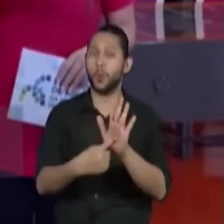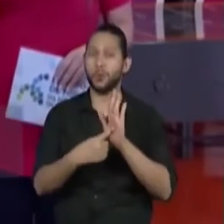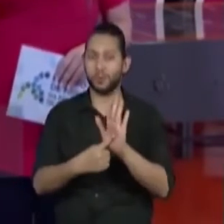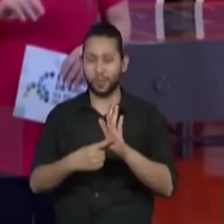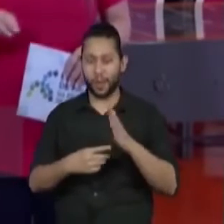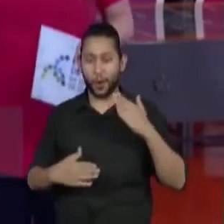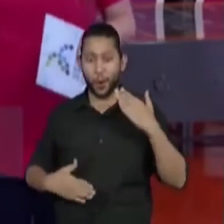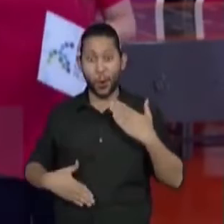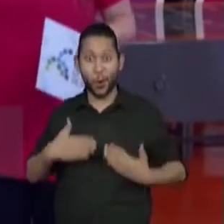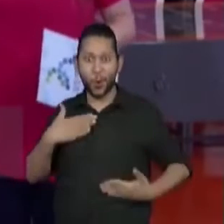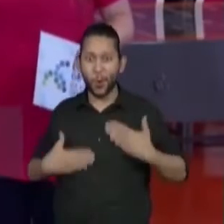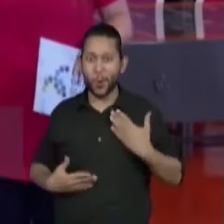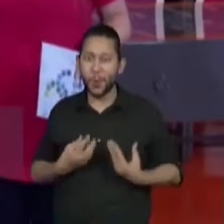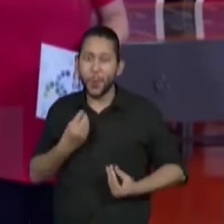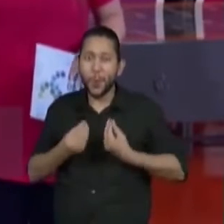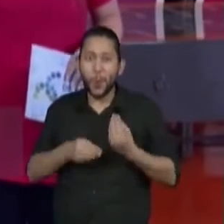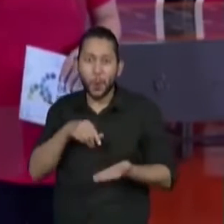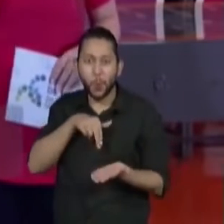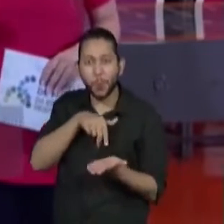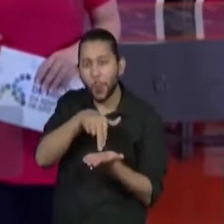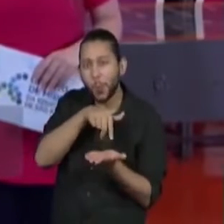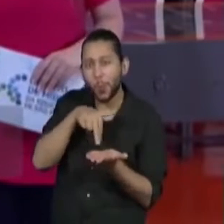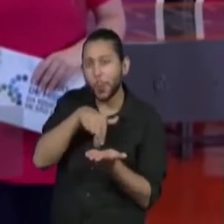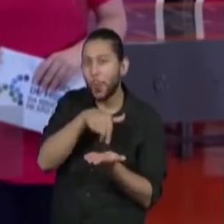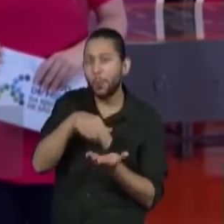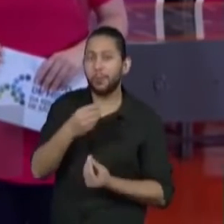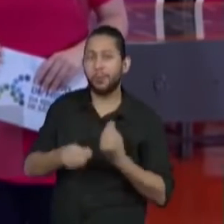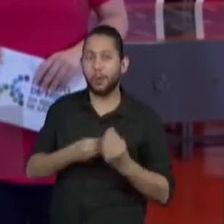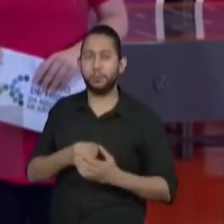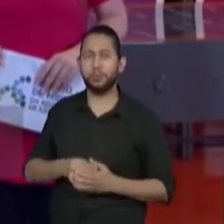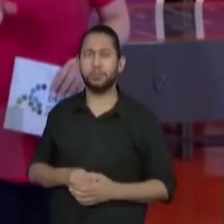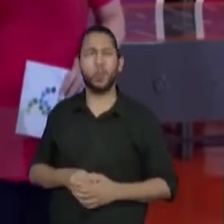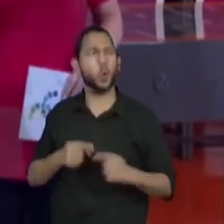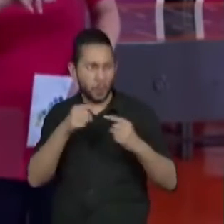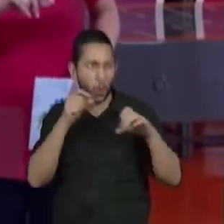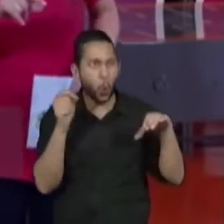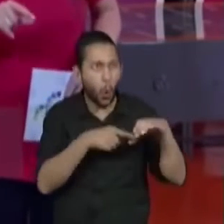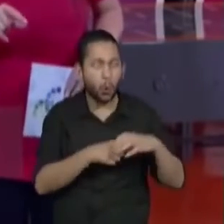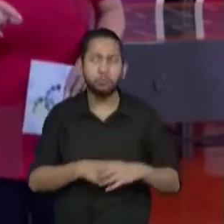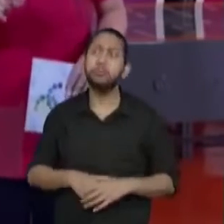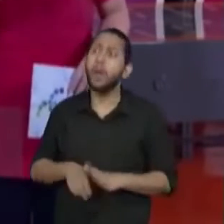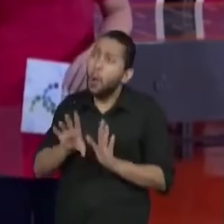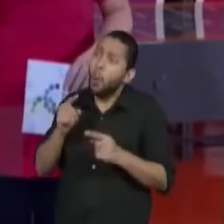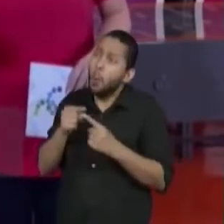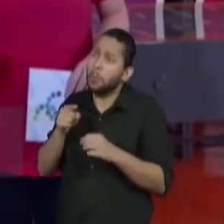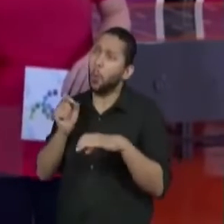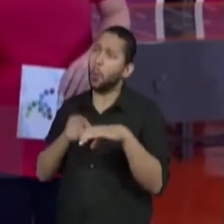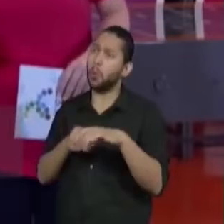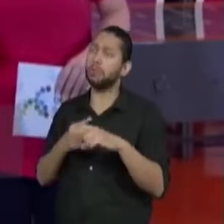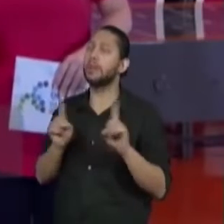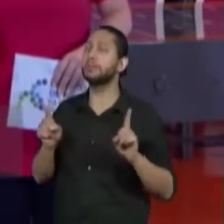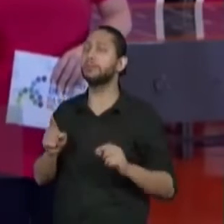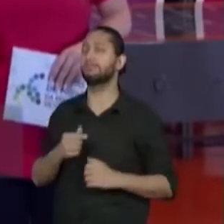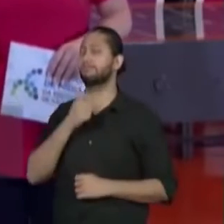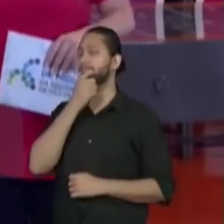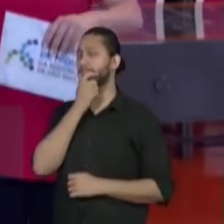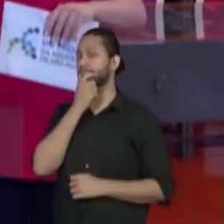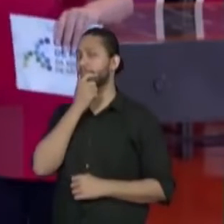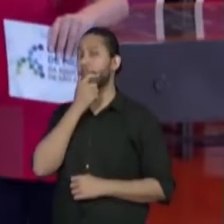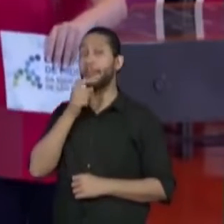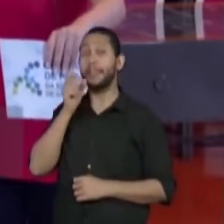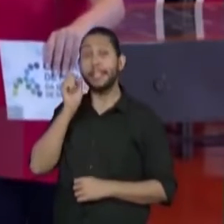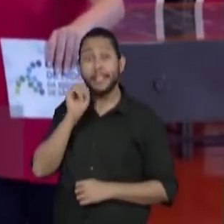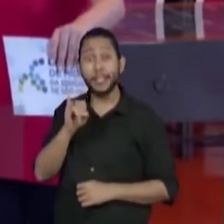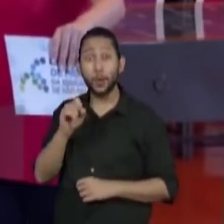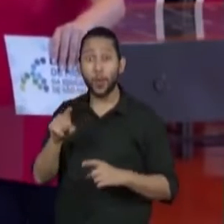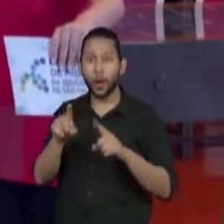movimentos presentes aí no futebol. Então, tem a ver com gol? Tem a ver com gol, mas o que a gente faz para jogar a bola